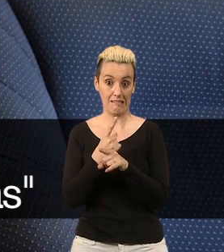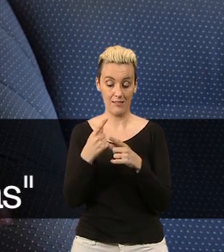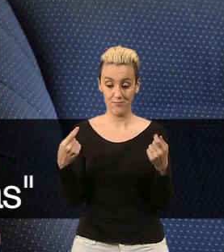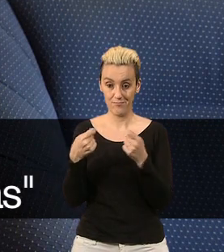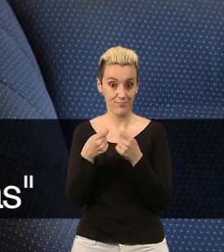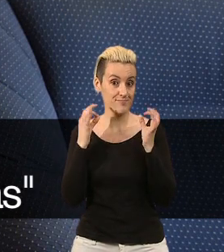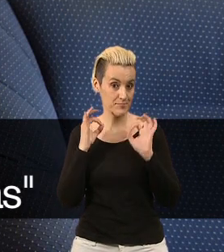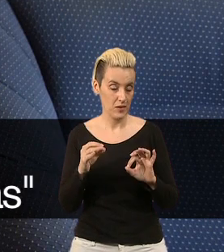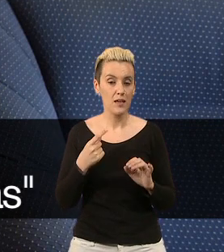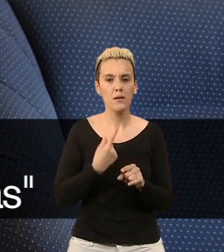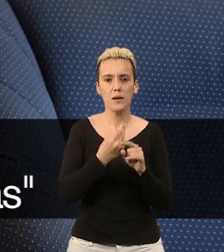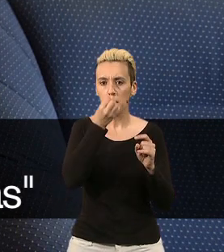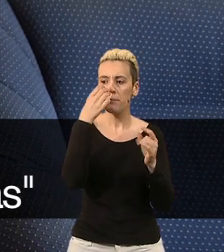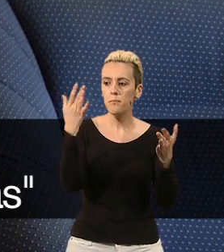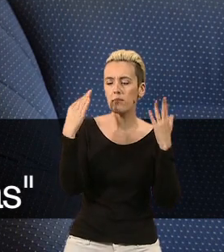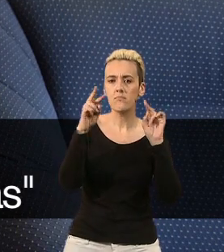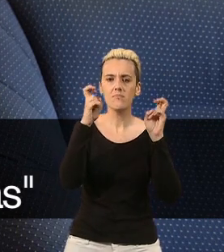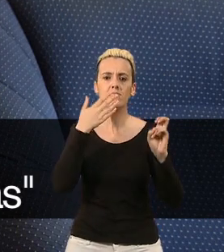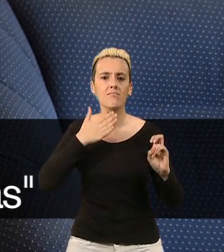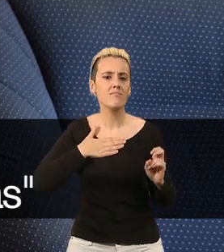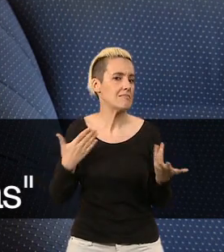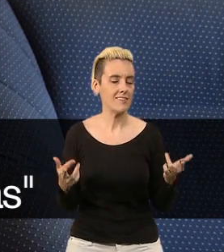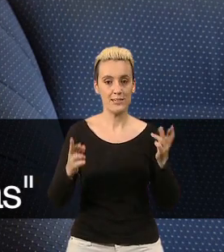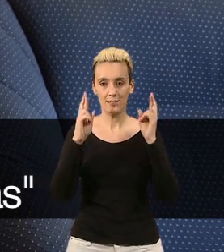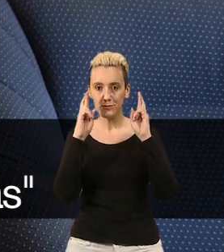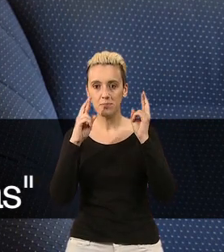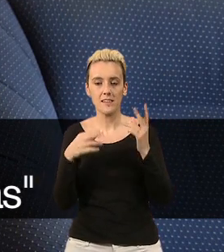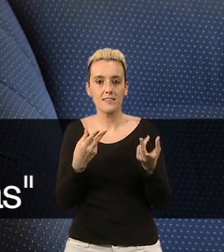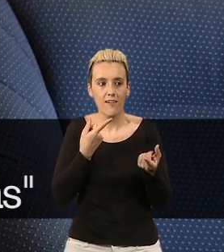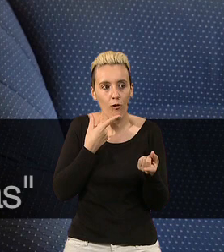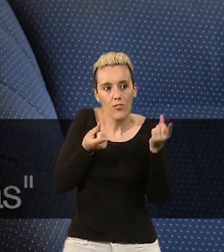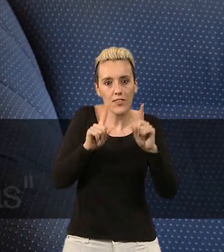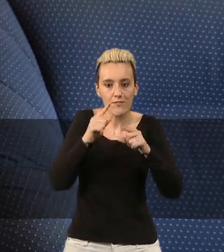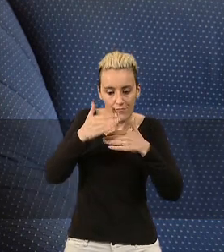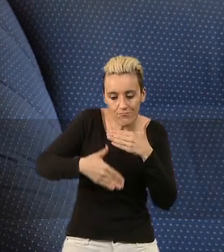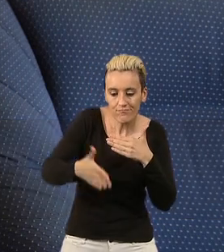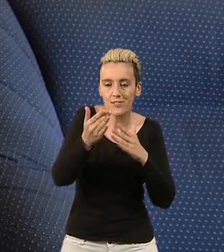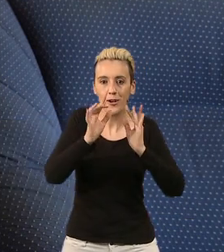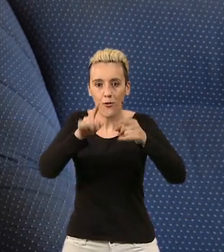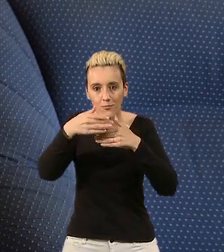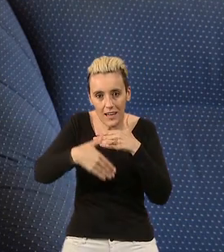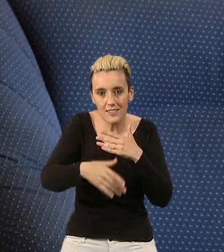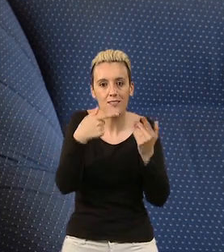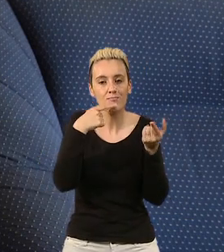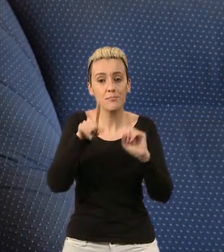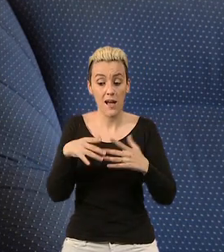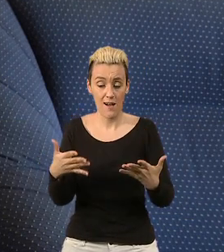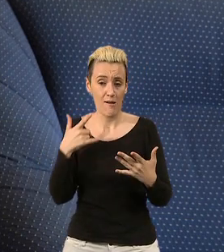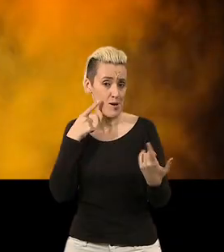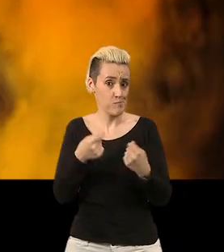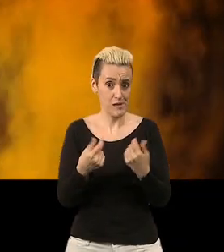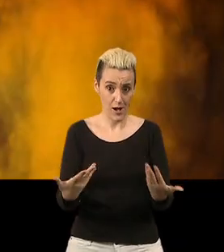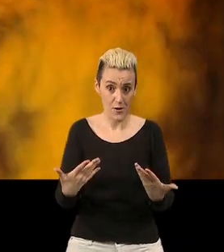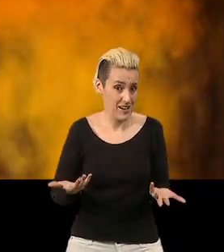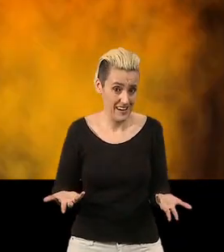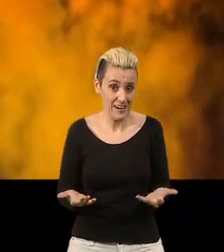porque a primavera fala-nos também de esperança, fala-nos de recomeçar, de renascer. Isto é um pouco que todos nós estamos a passar também.